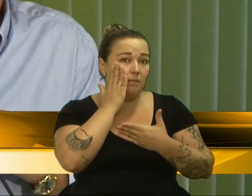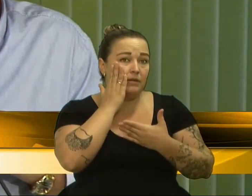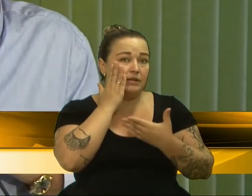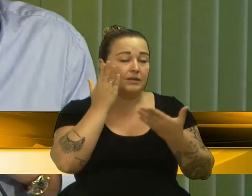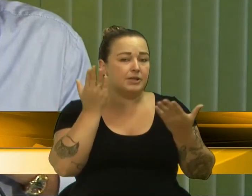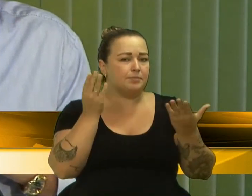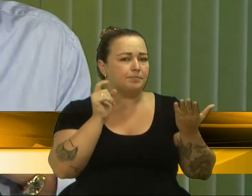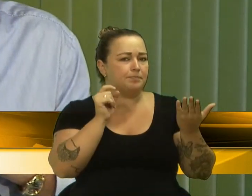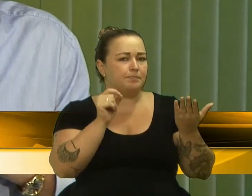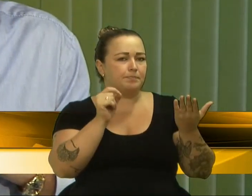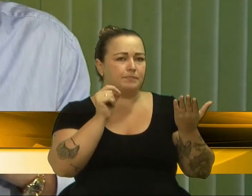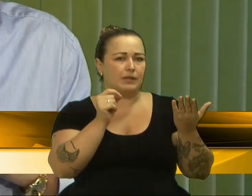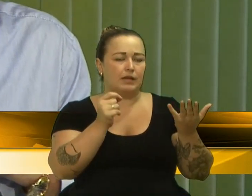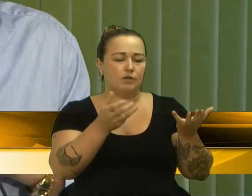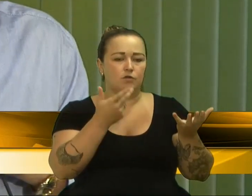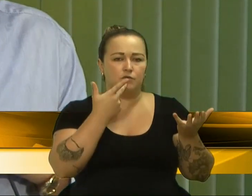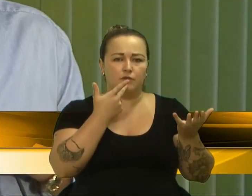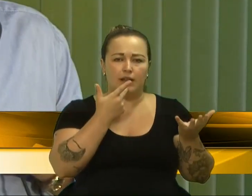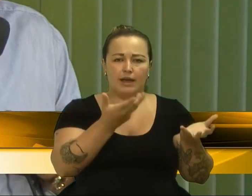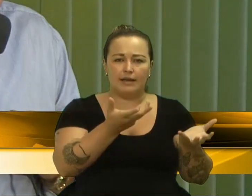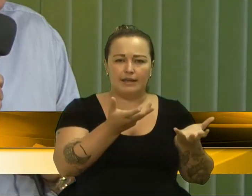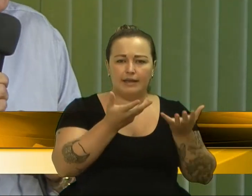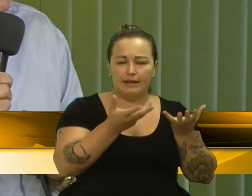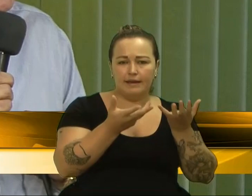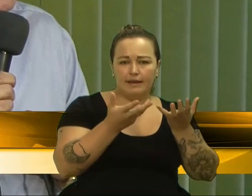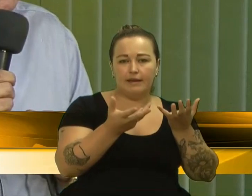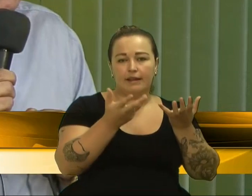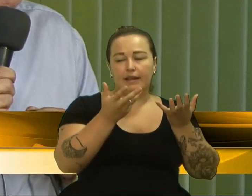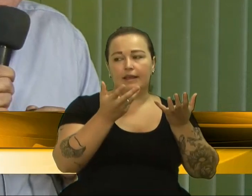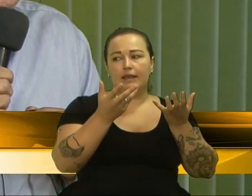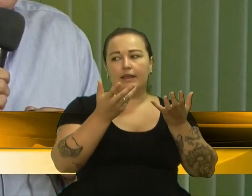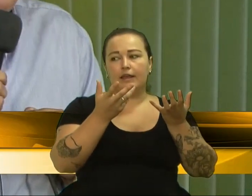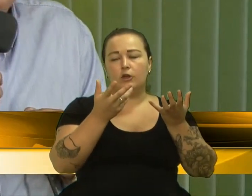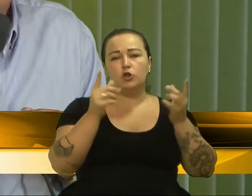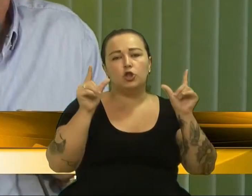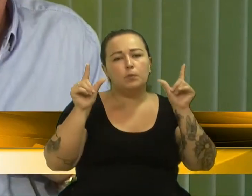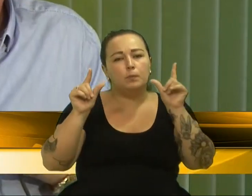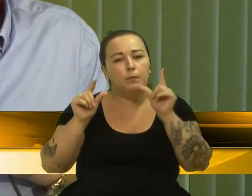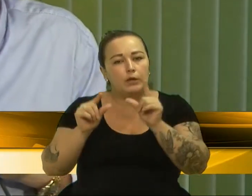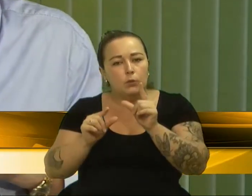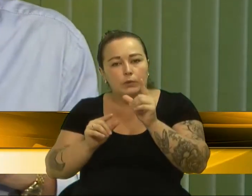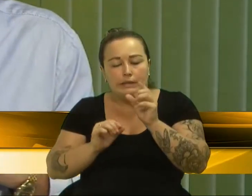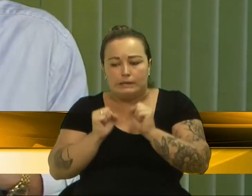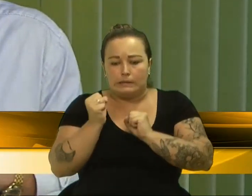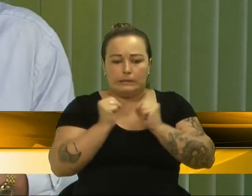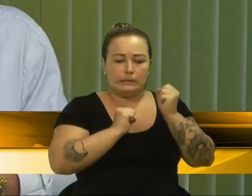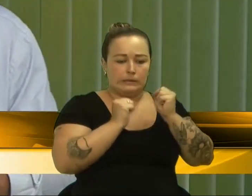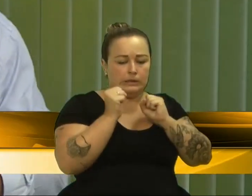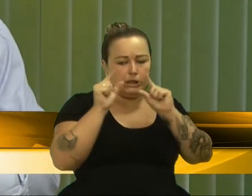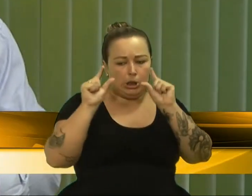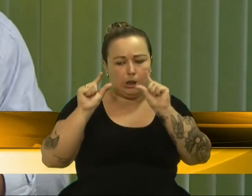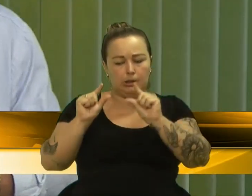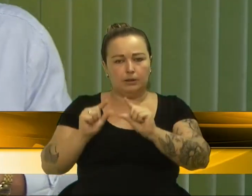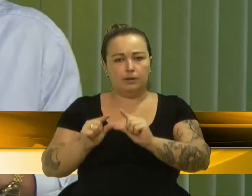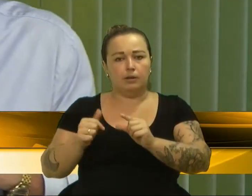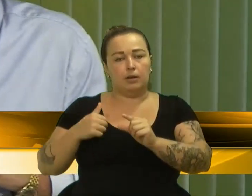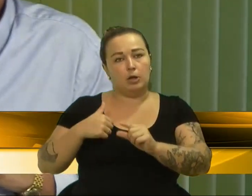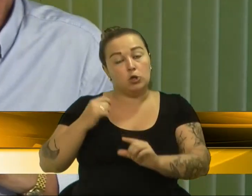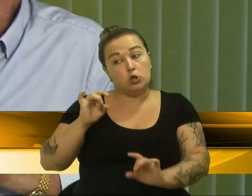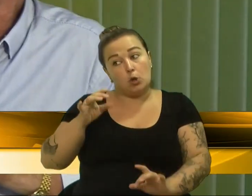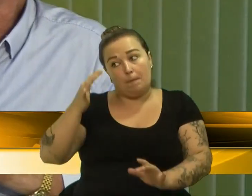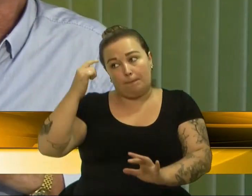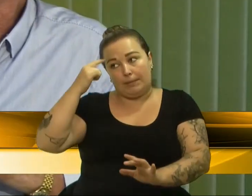em querer assim amenizar um pouco o clima, né? Mas só o que eu penso, vereador, uma parte que eu estou pensando